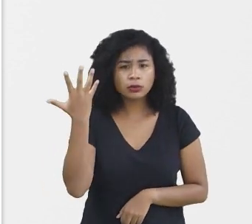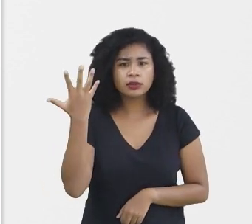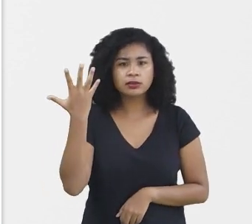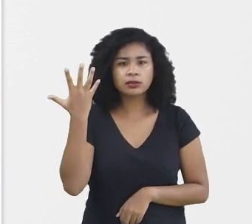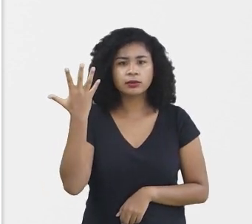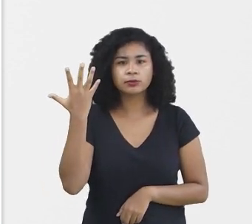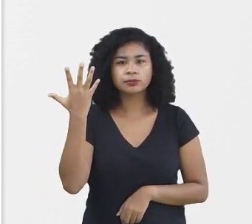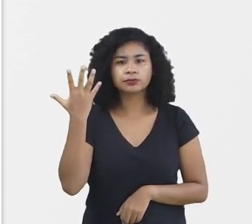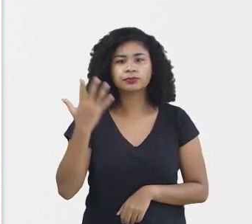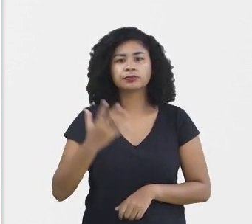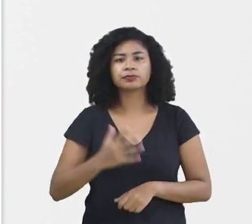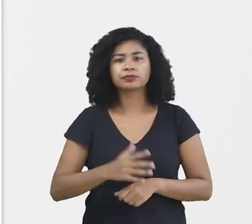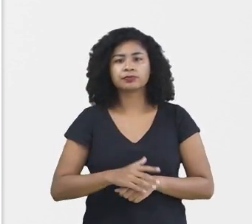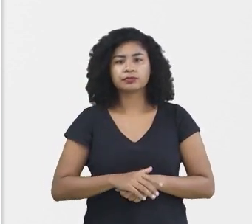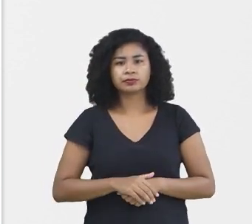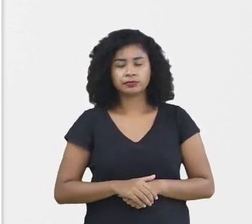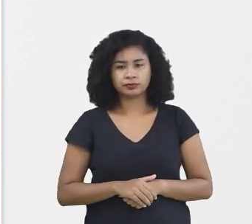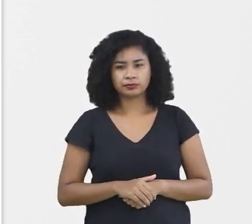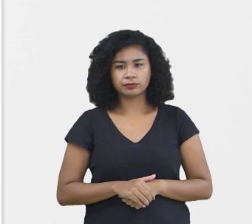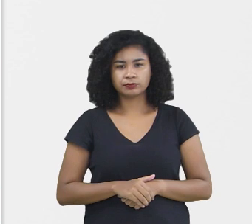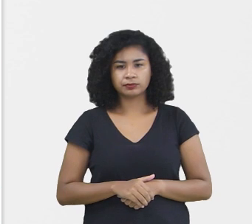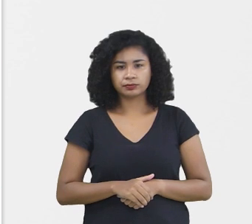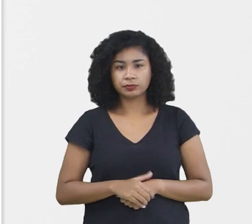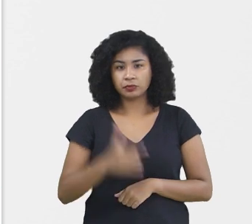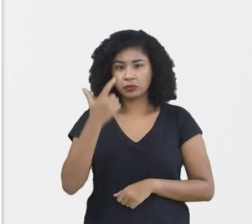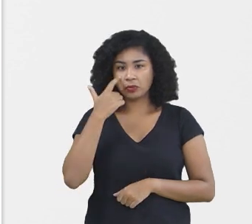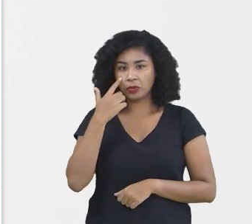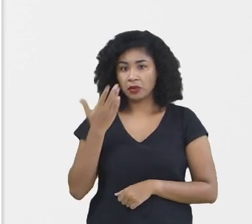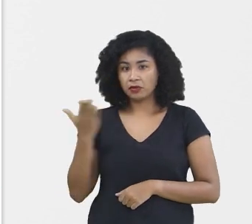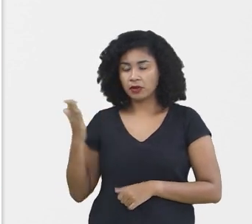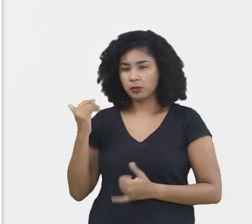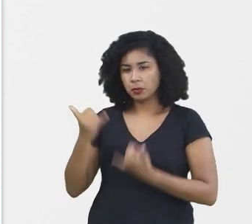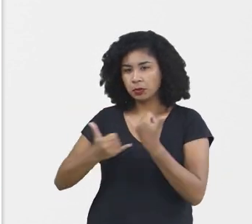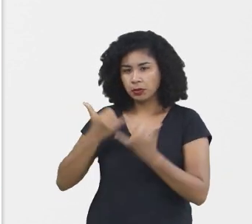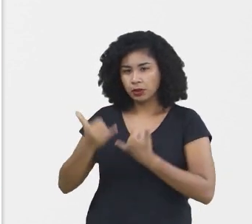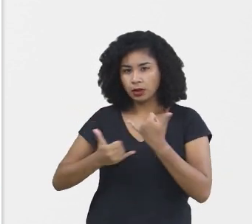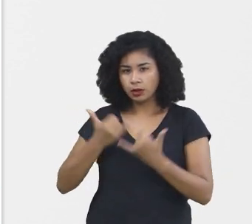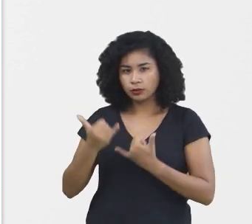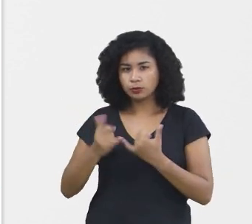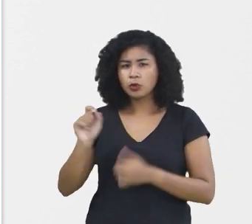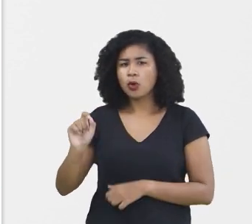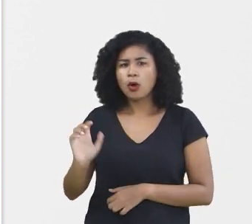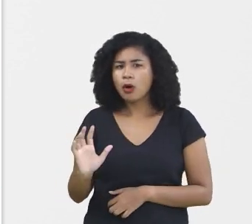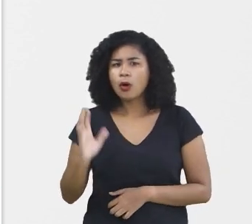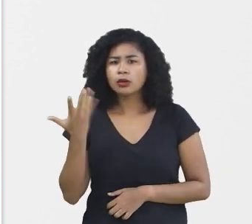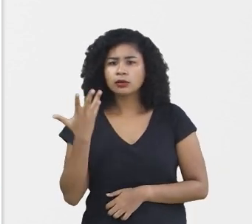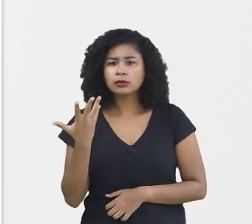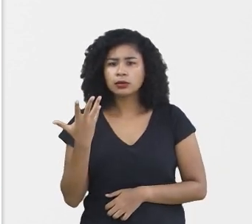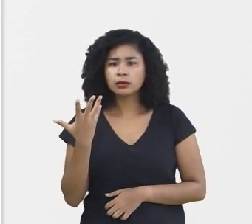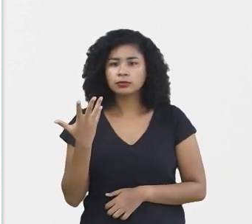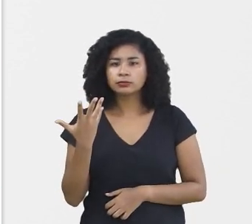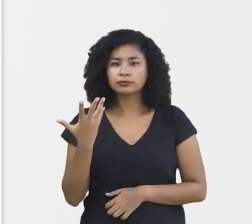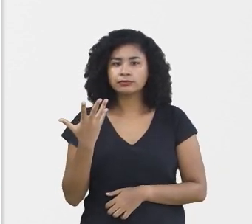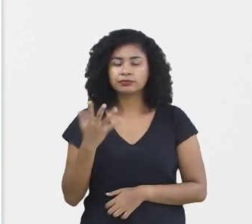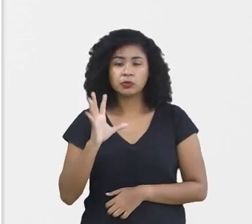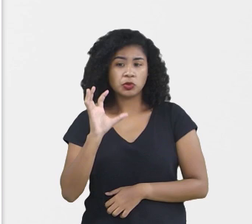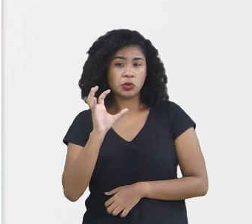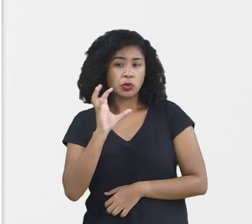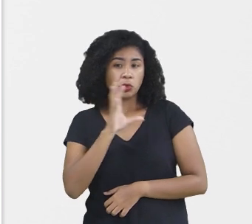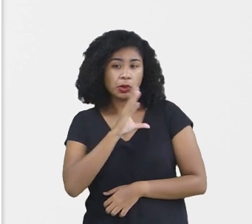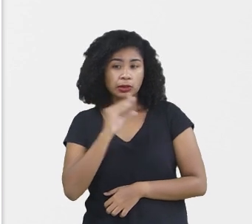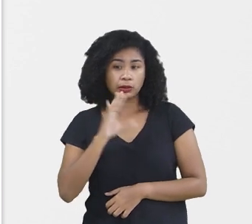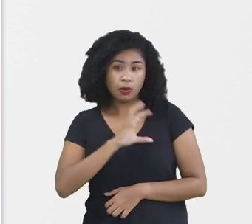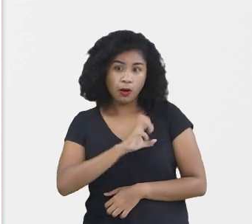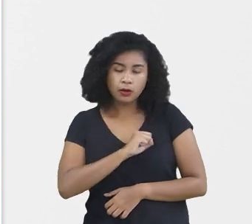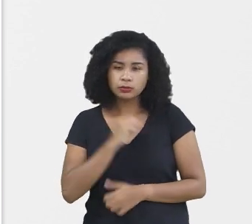está se referindo é a pipa, tá? É o papagaio, ok? Então, nós temos 4 alternativas, vocês vão prestar atenção no texto,